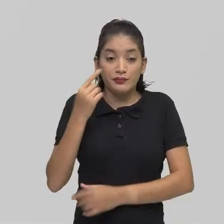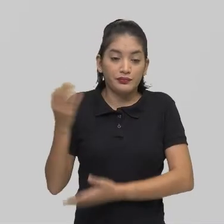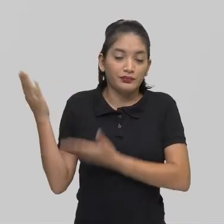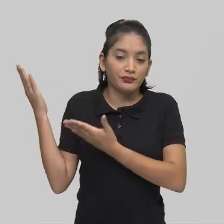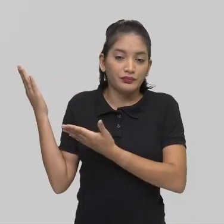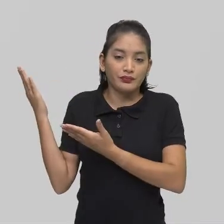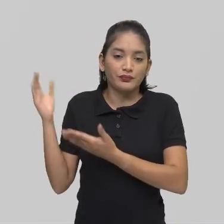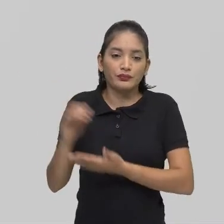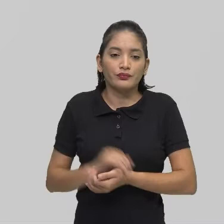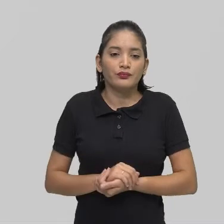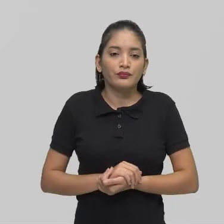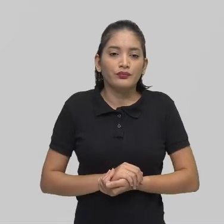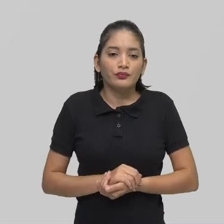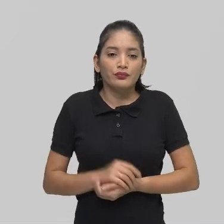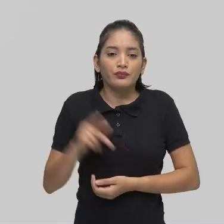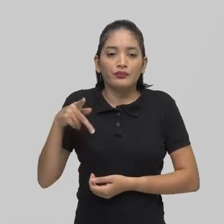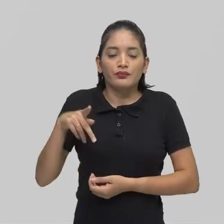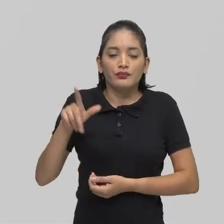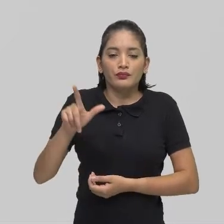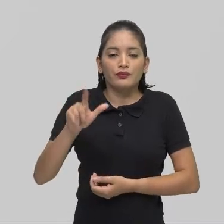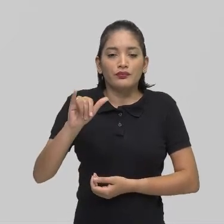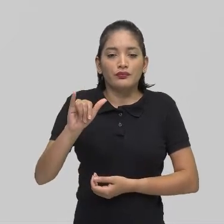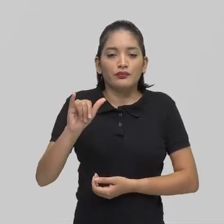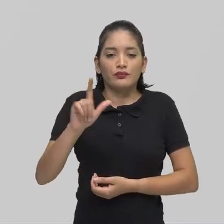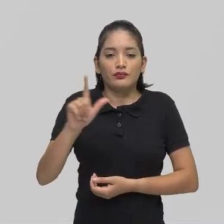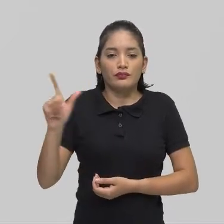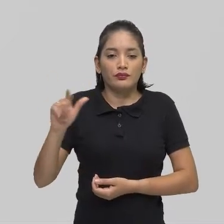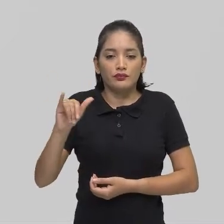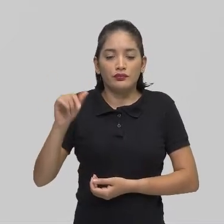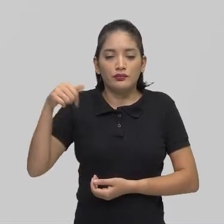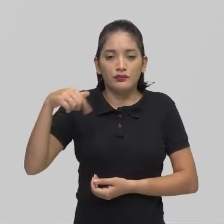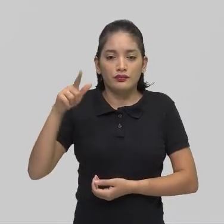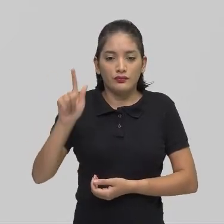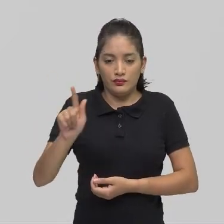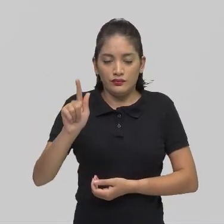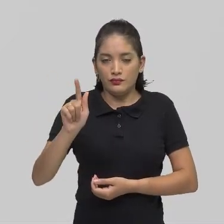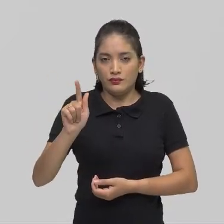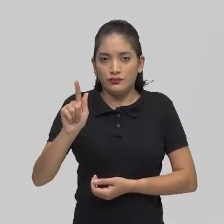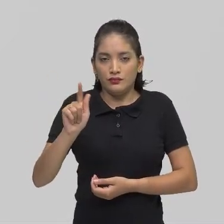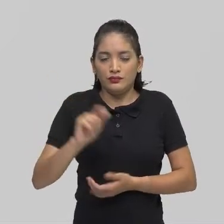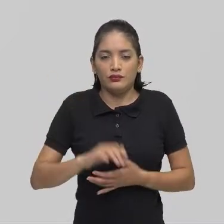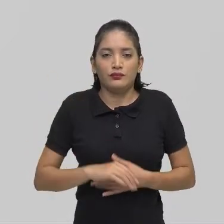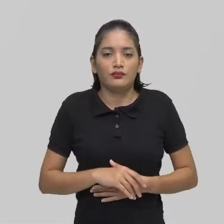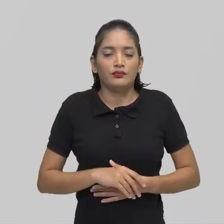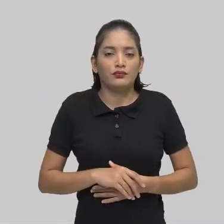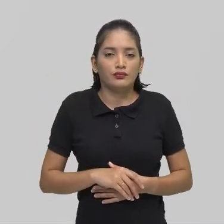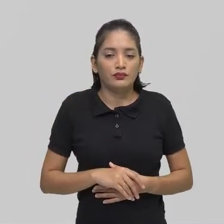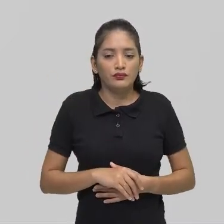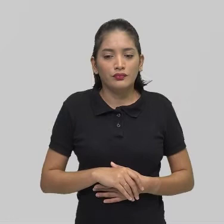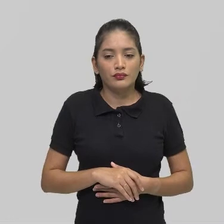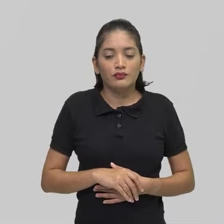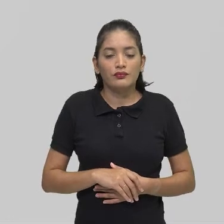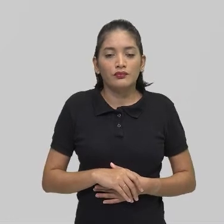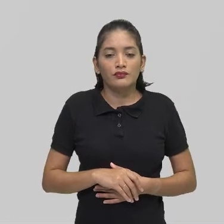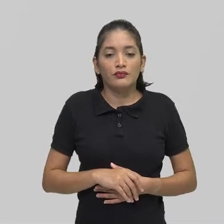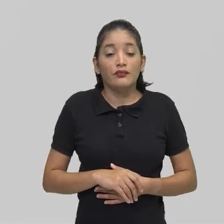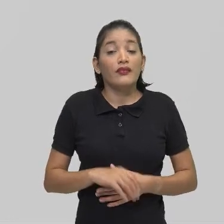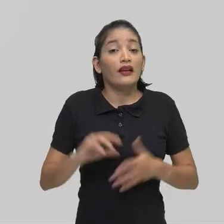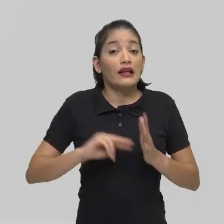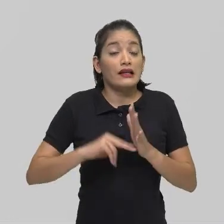comigo, killing whales, killing whales, killing whales, tá bom? Que é a matança